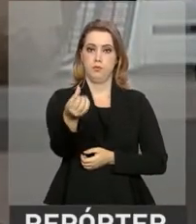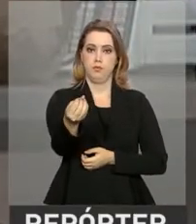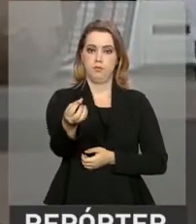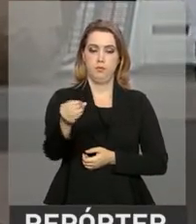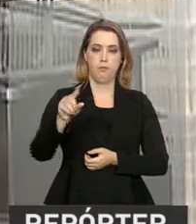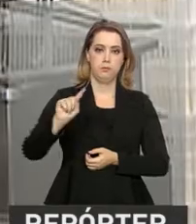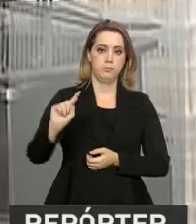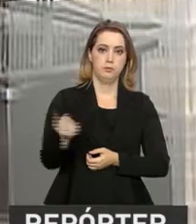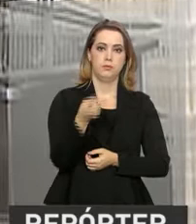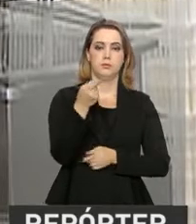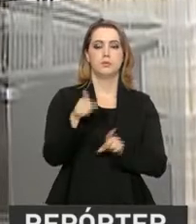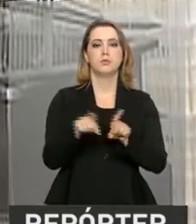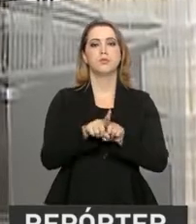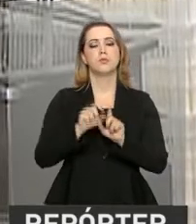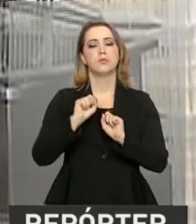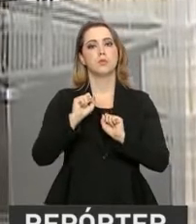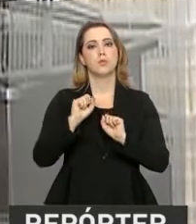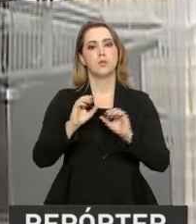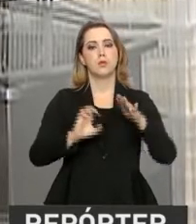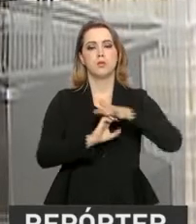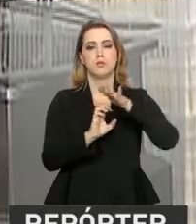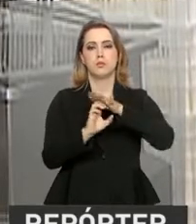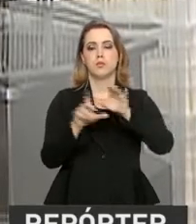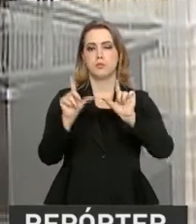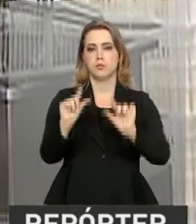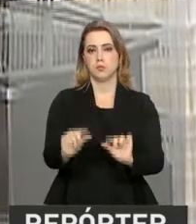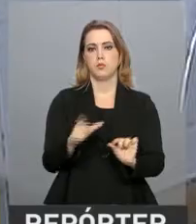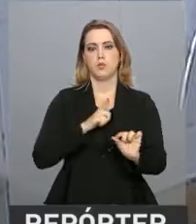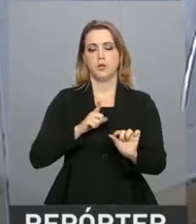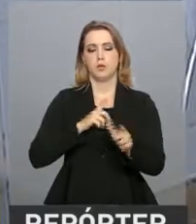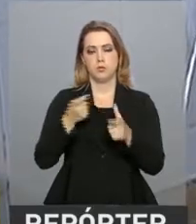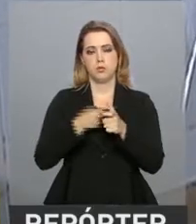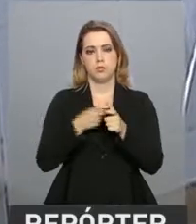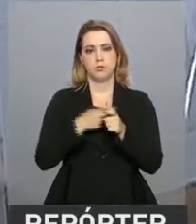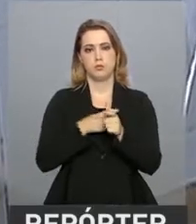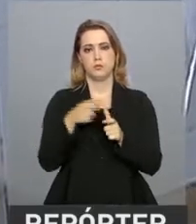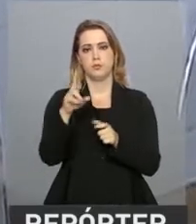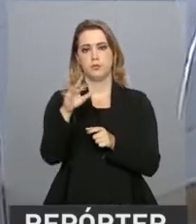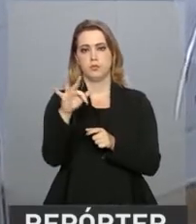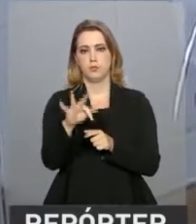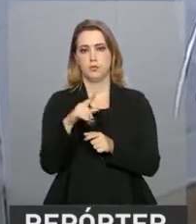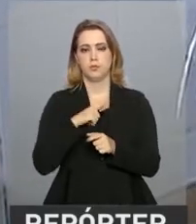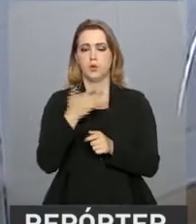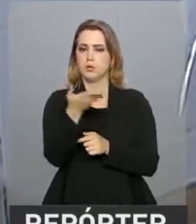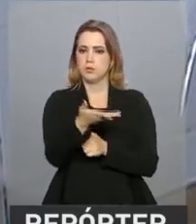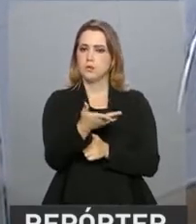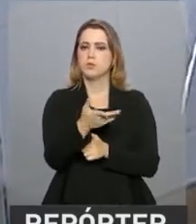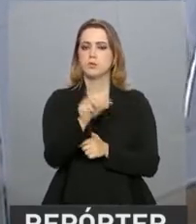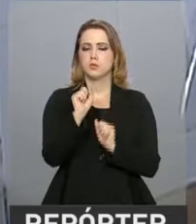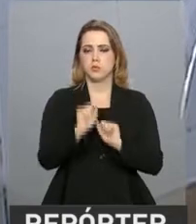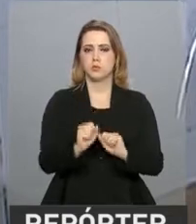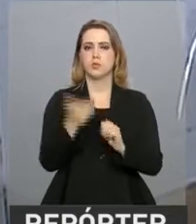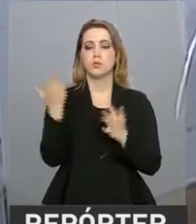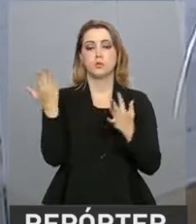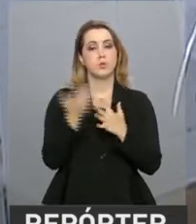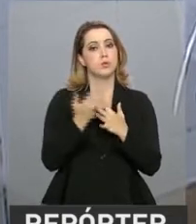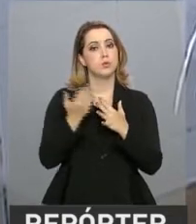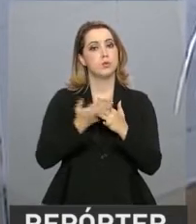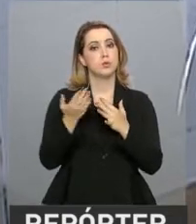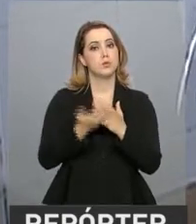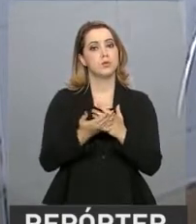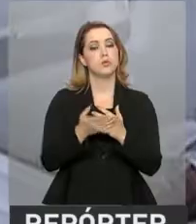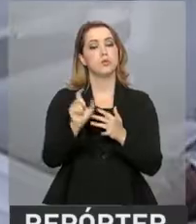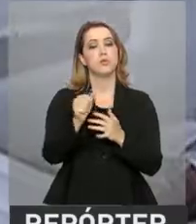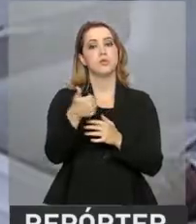empresas em todo o país têm dívidas com a receita federal esses empresários vão poder dividir os débitos em até 120